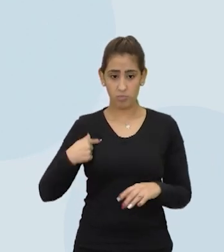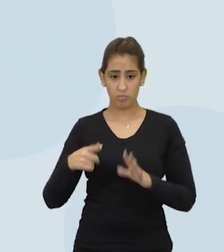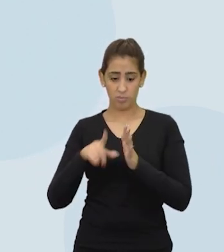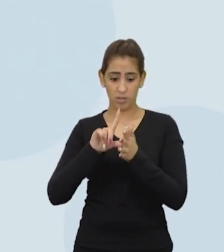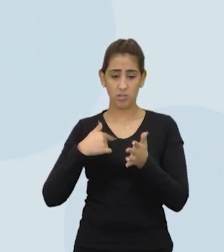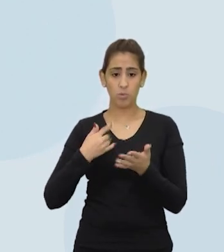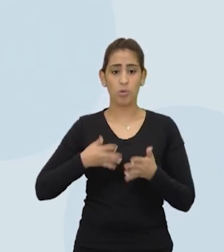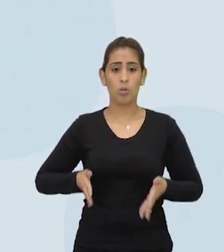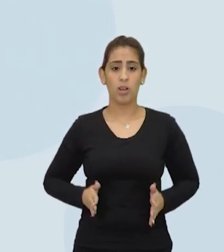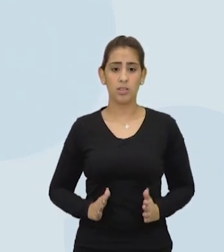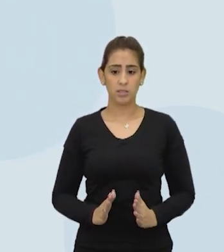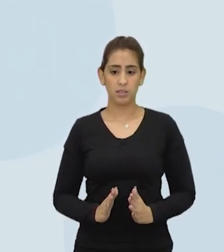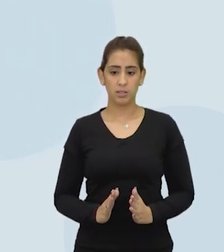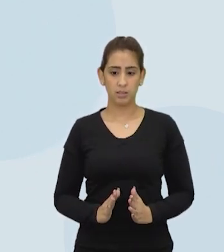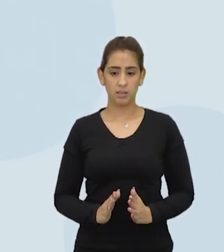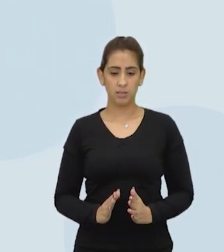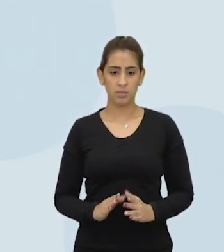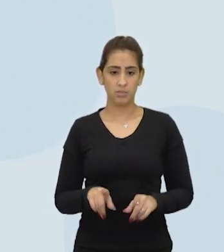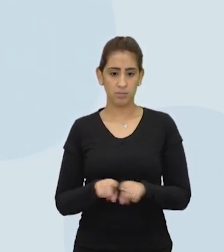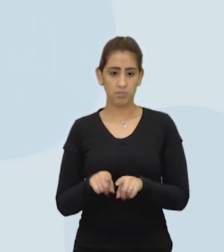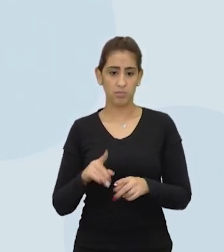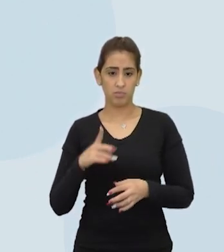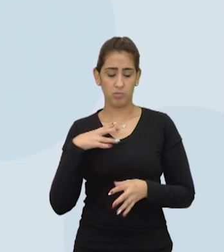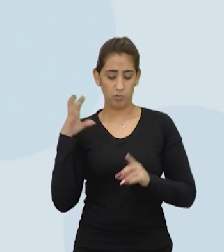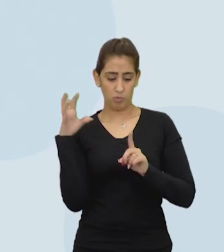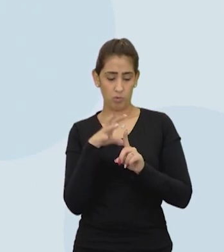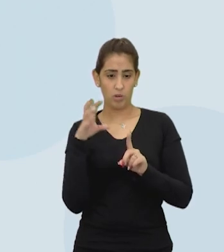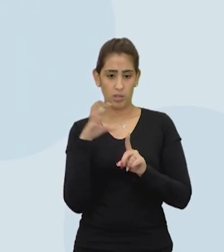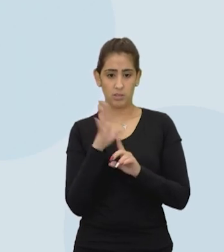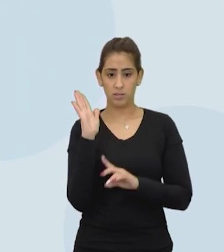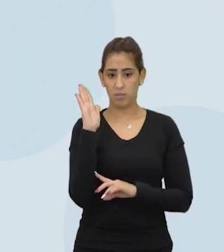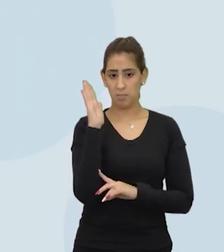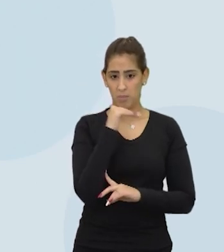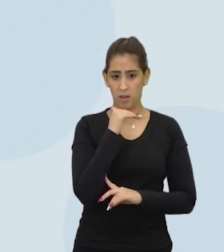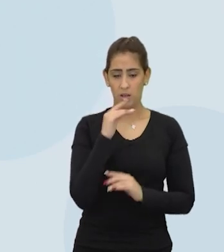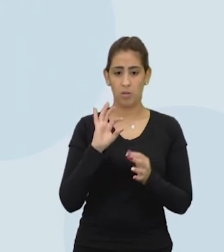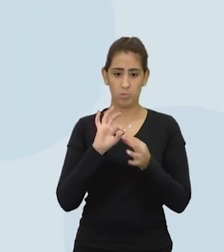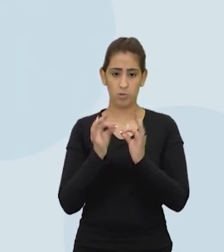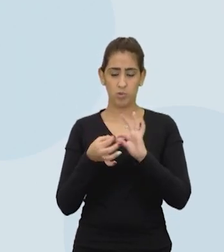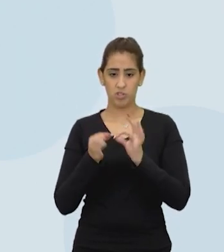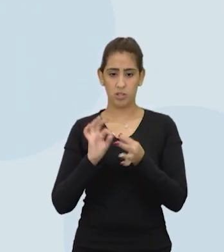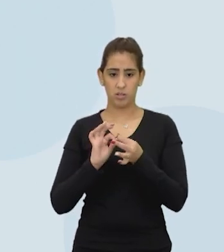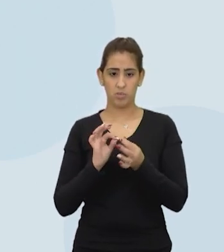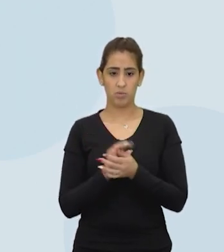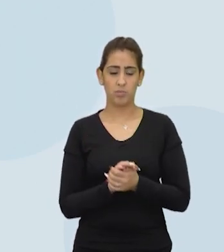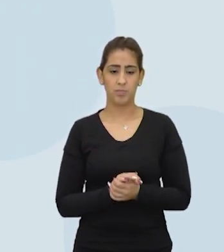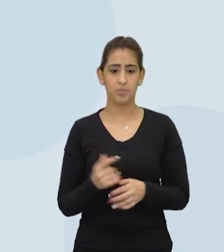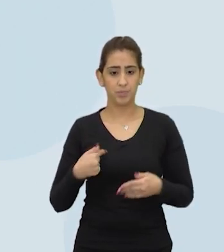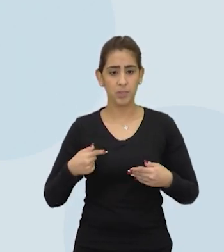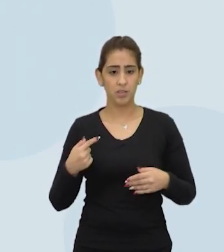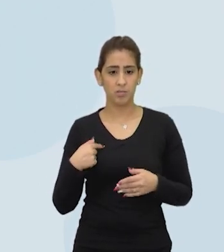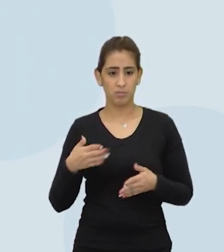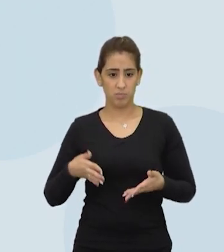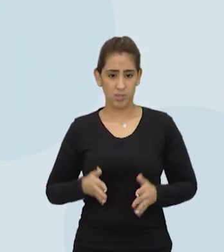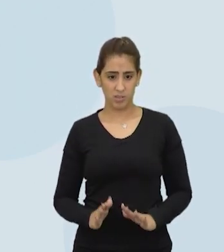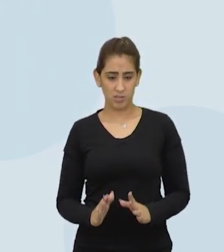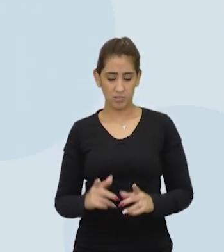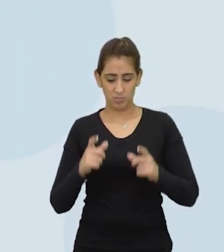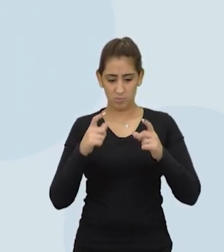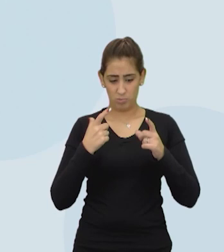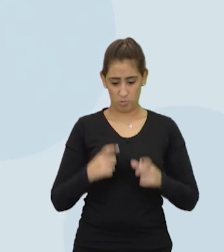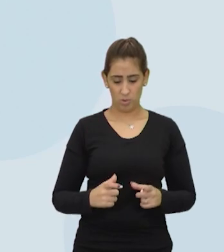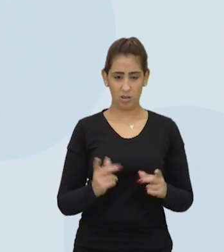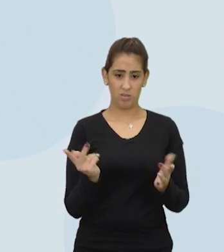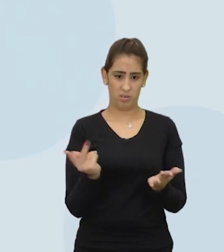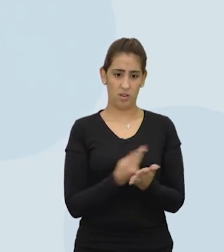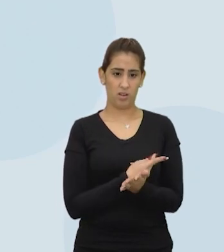a influência má do zodíaco, ou seja, eu sou elemento químico e nasci numa estrela errada,